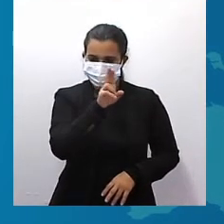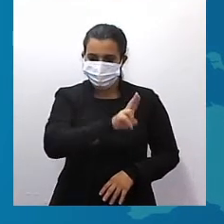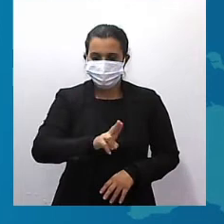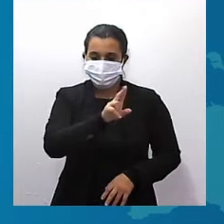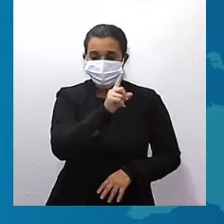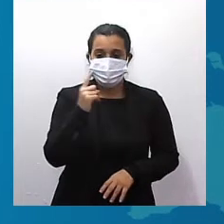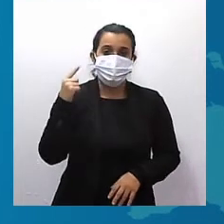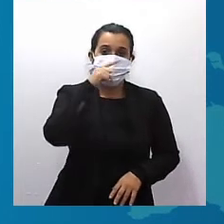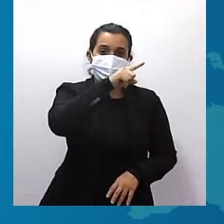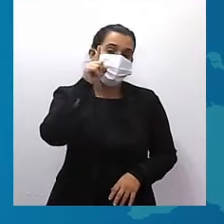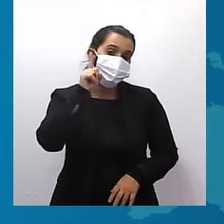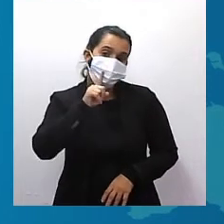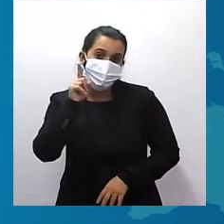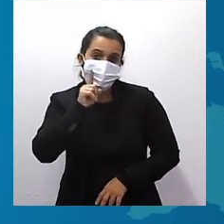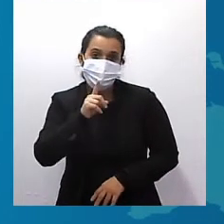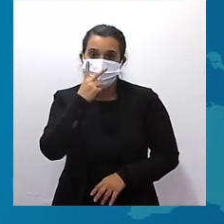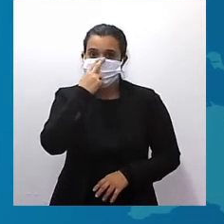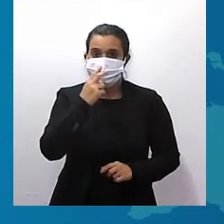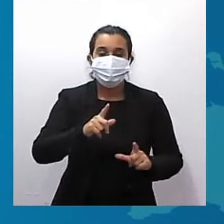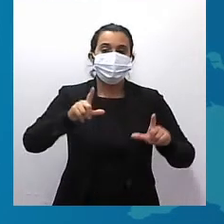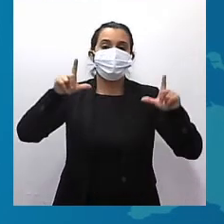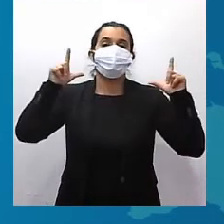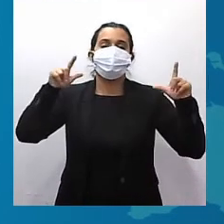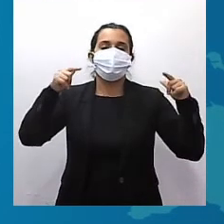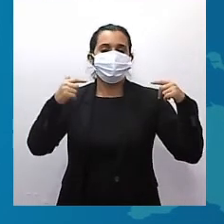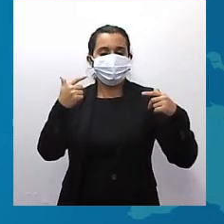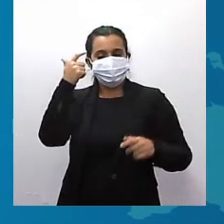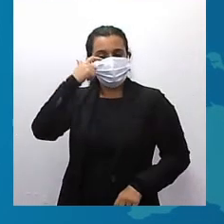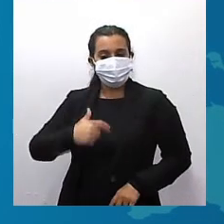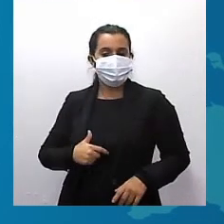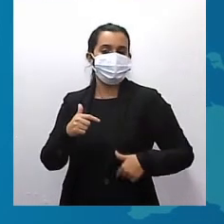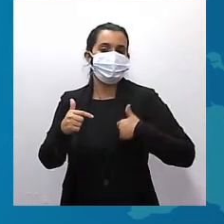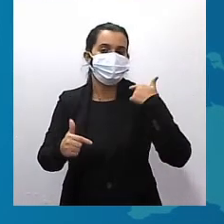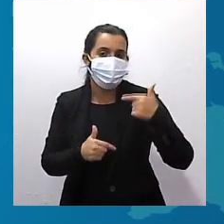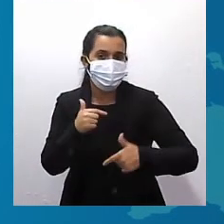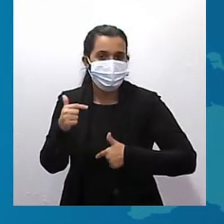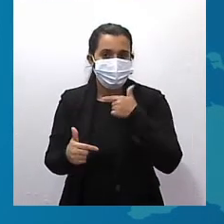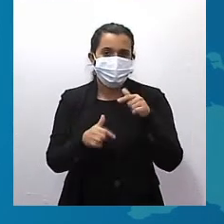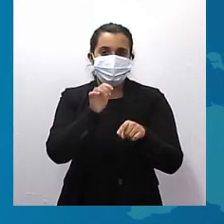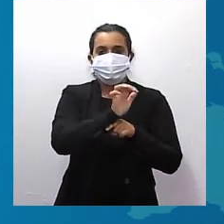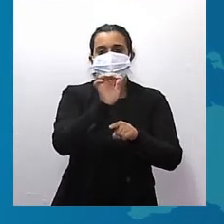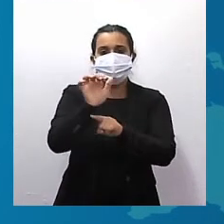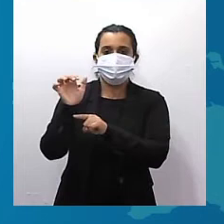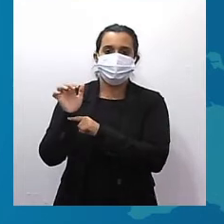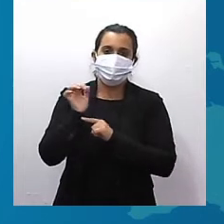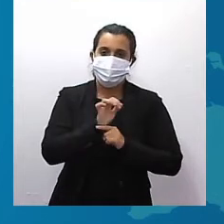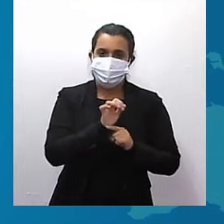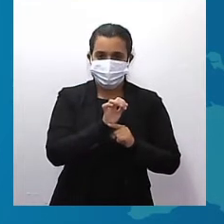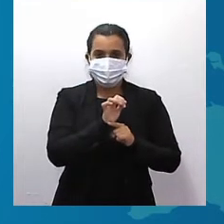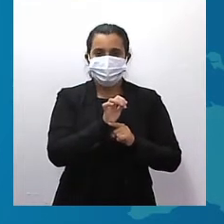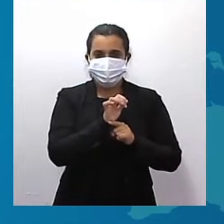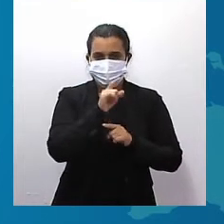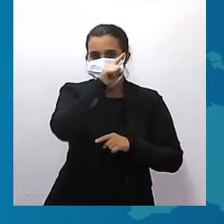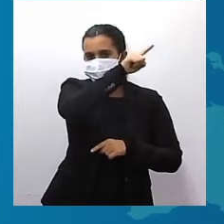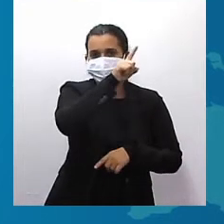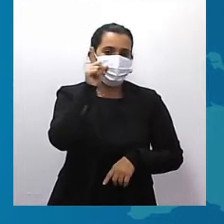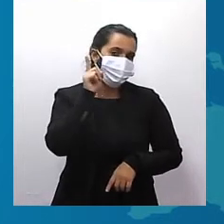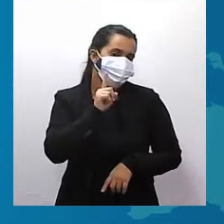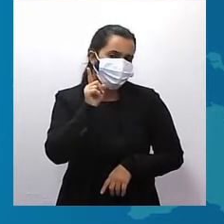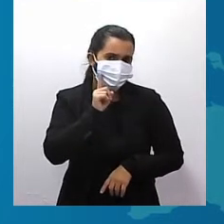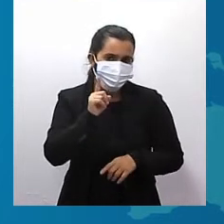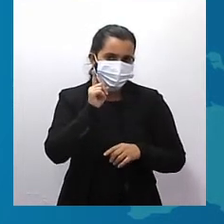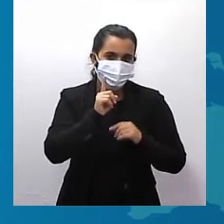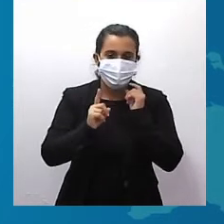USA, para levantar a moral dos trabalhadores aí dos Estados Unidos. Então, a referência